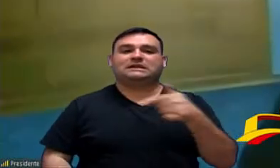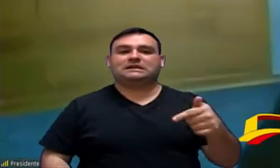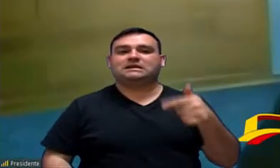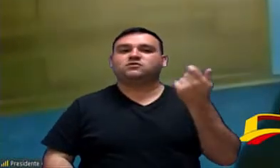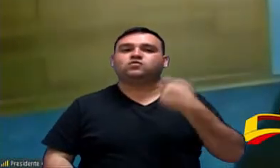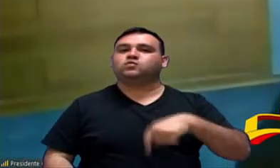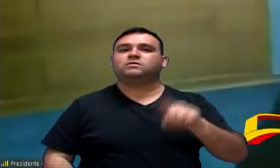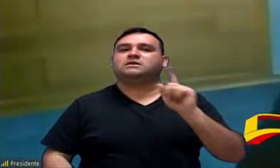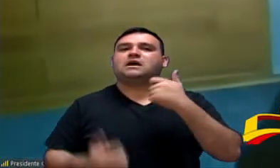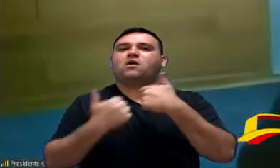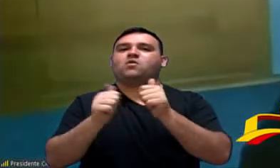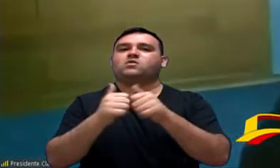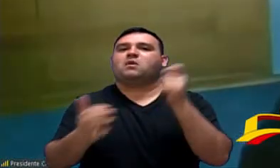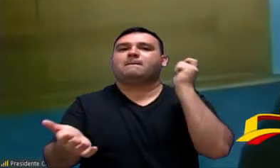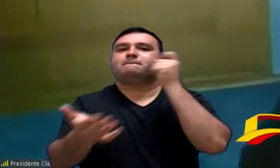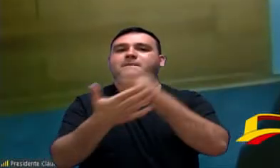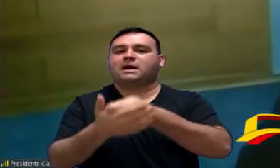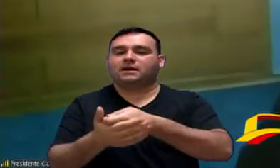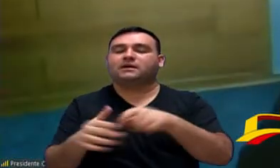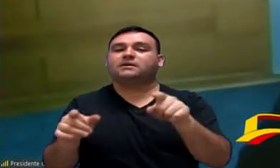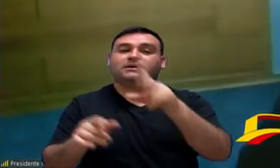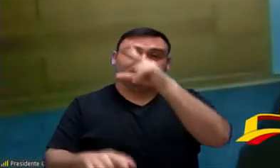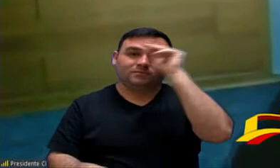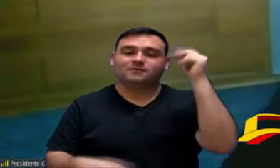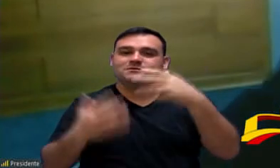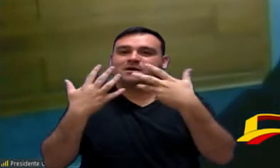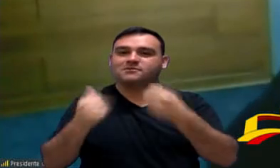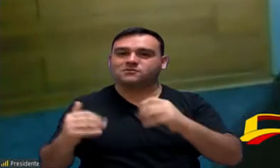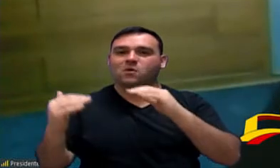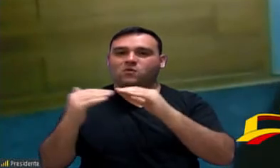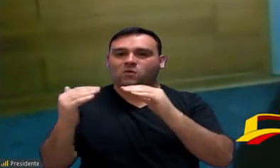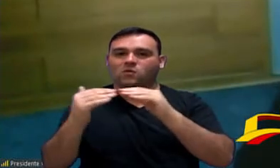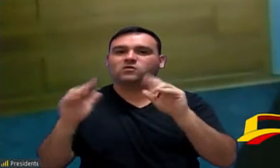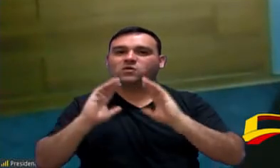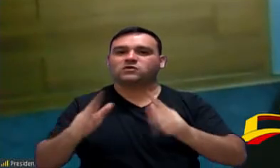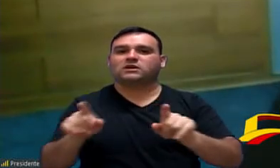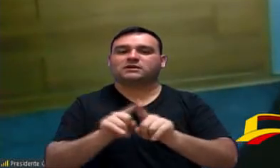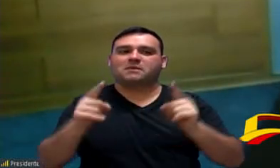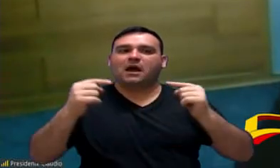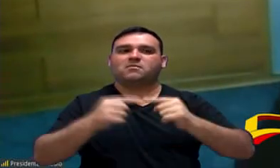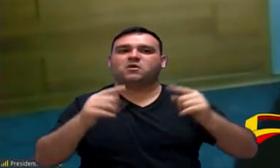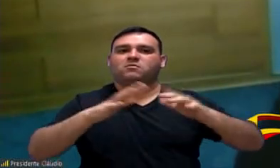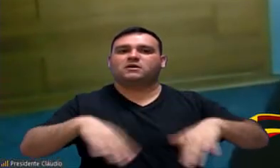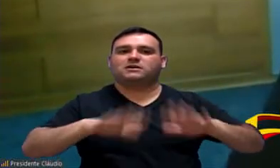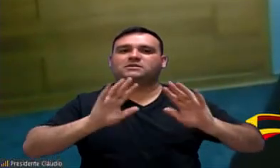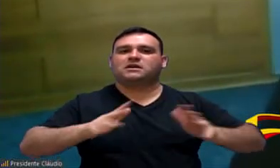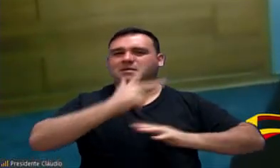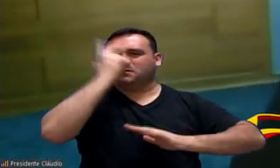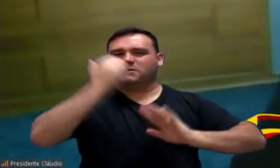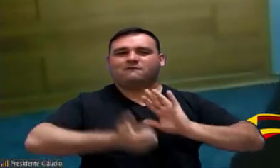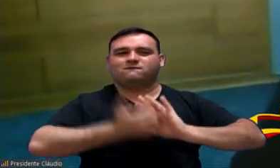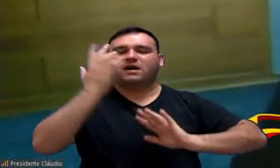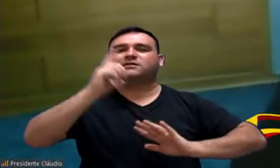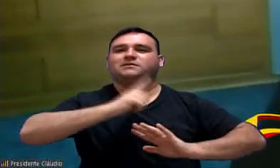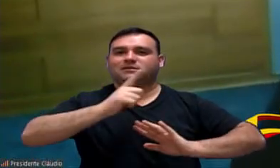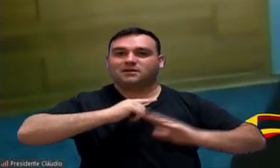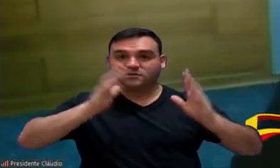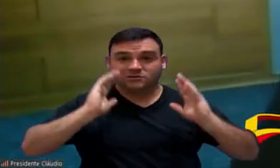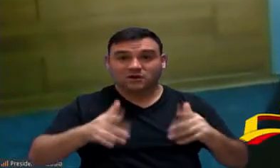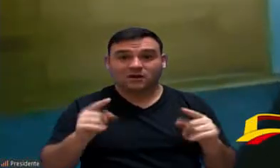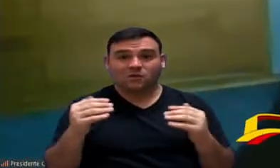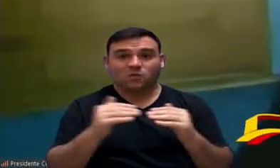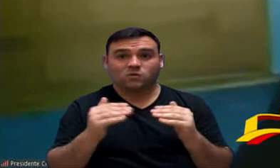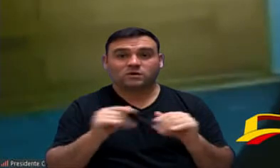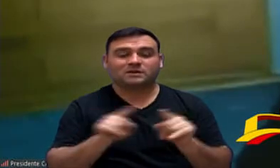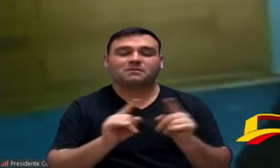precisa pagar o transporte, e o prefeito acatou a ideia, já implantou, várias pessoas já usaram isso daí, e também